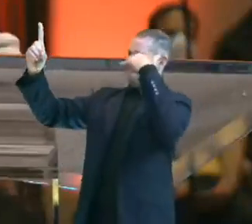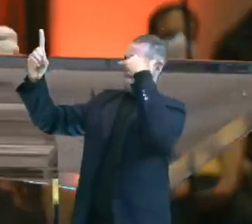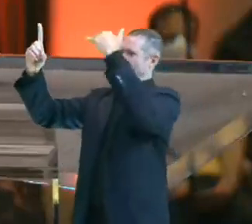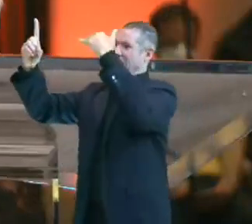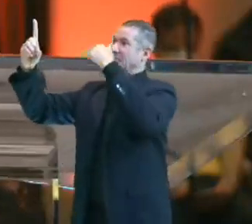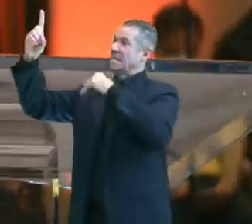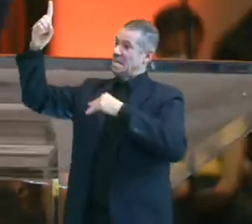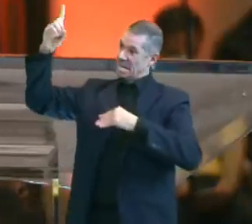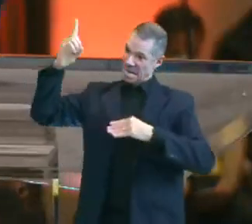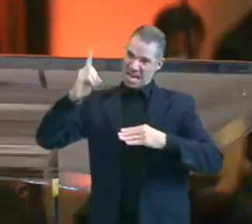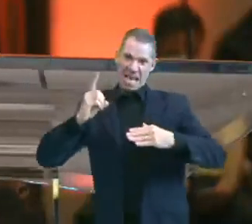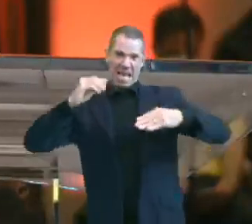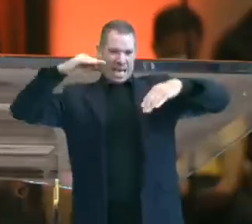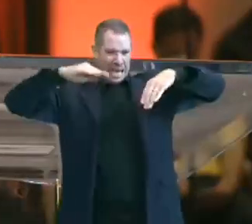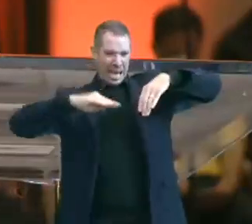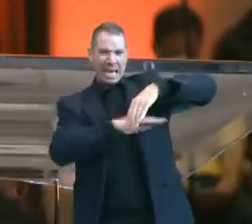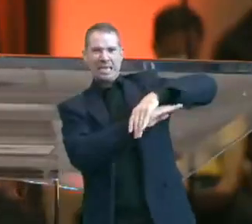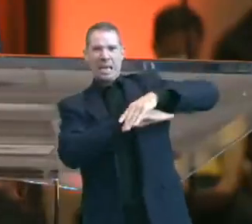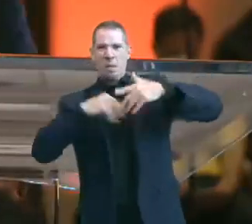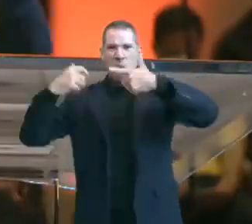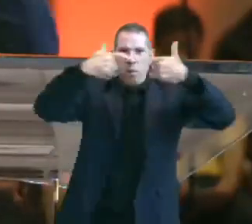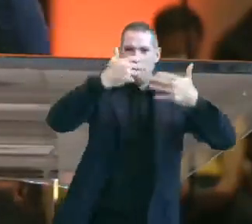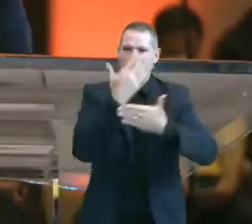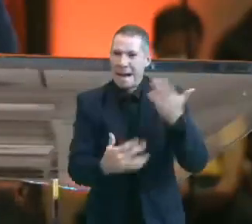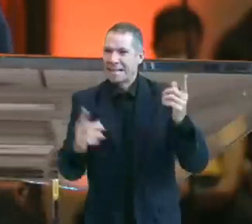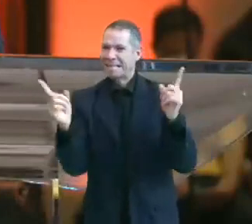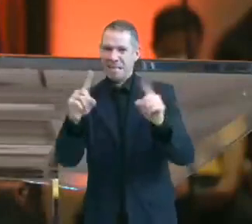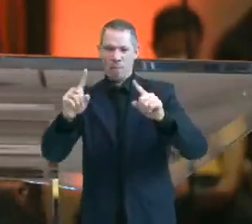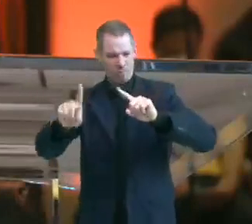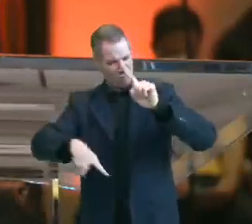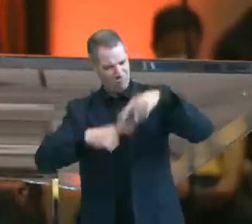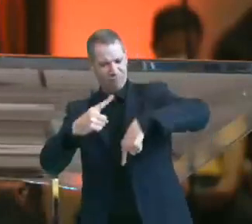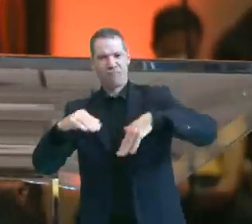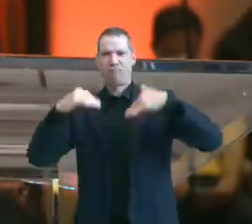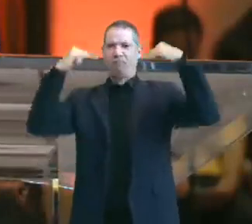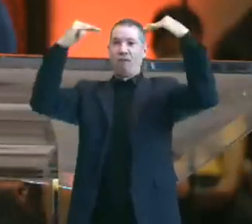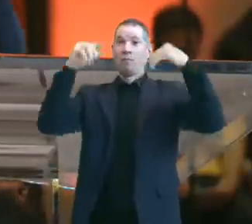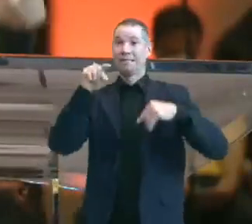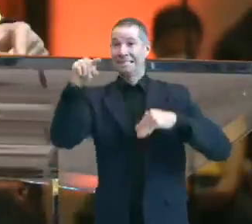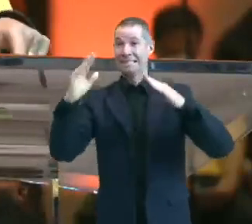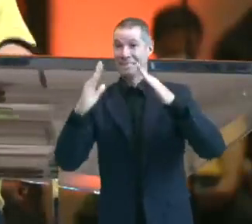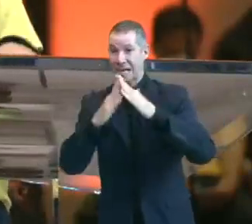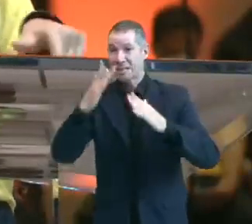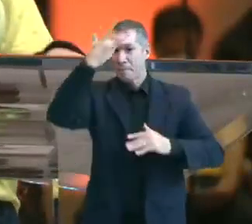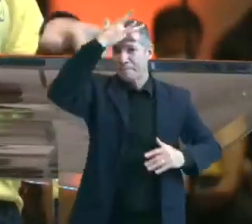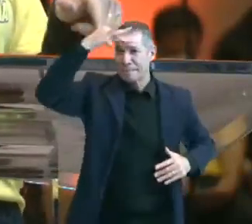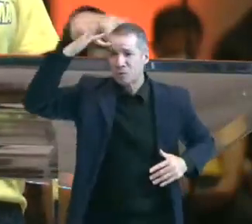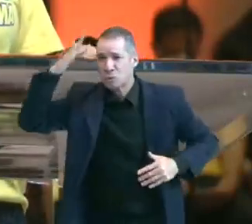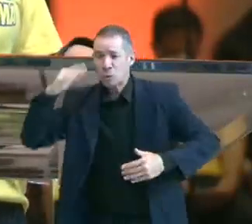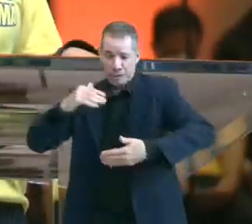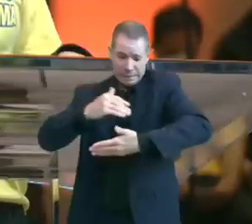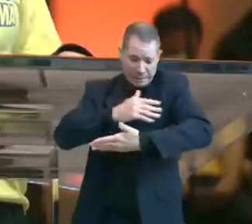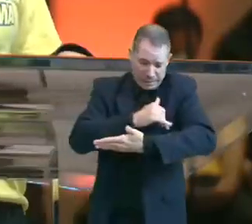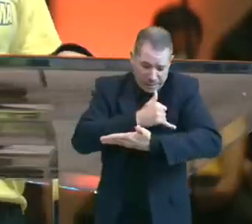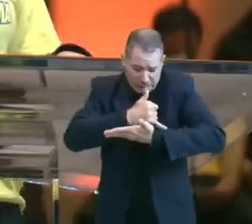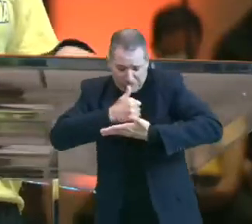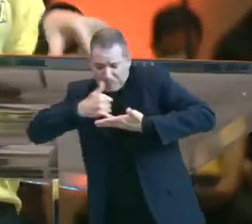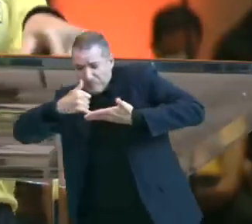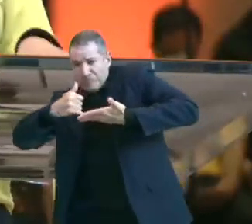entra, não há batalha perdida. Então você que está em casa, que tem uma pessoa que é dependente